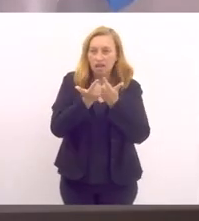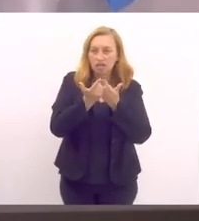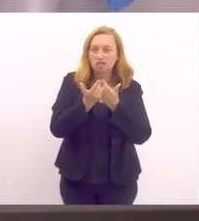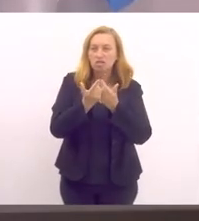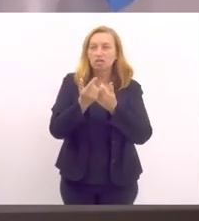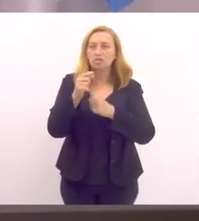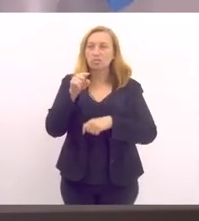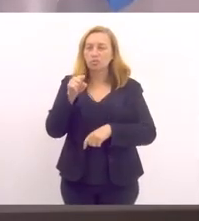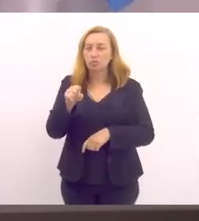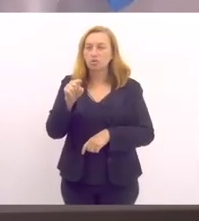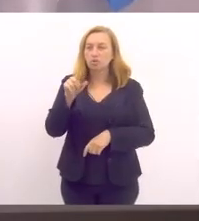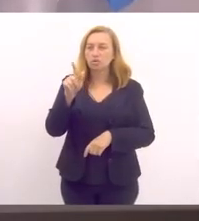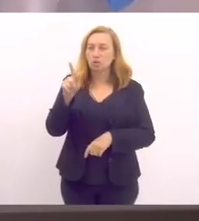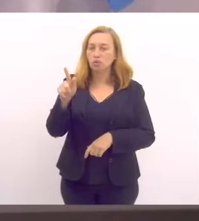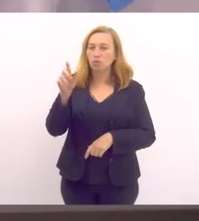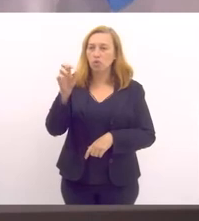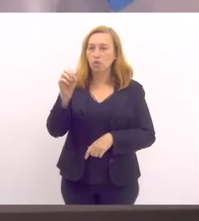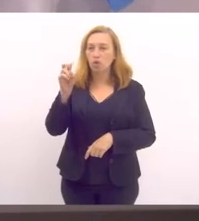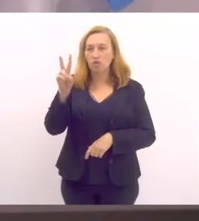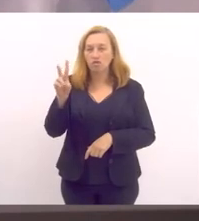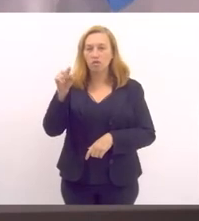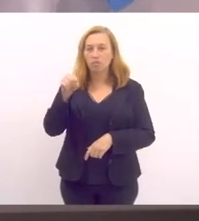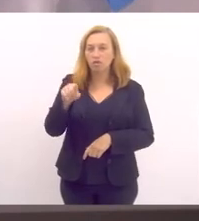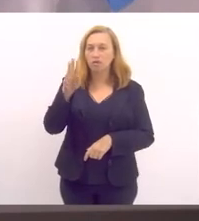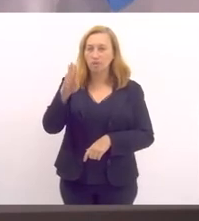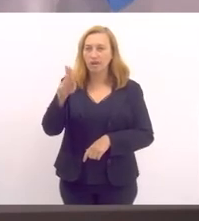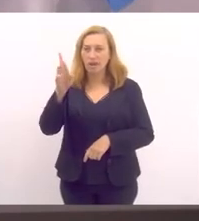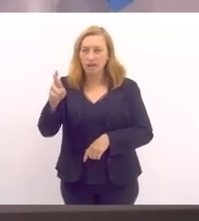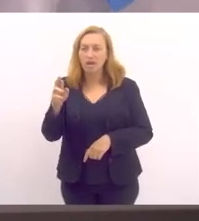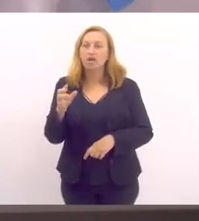@alerj.rj.gov.br. Colocar no assunto PL